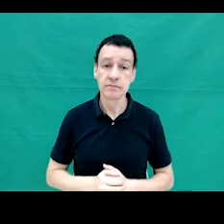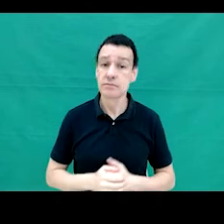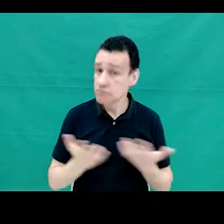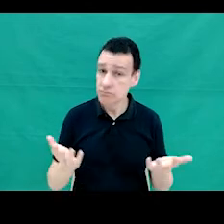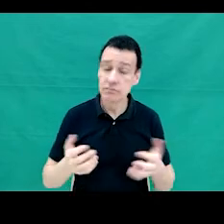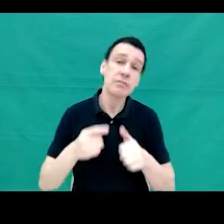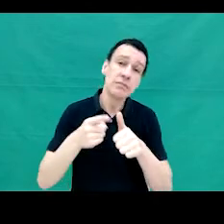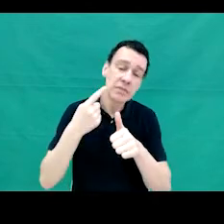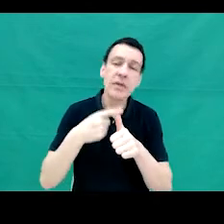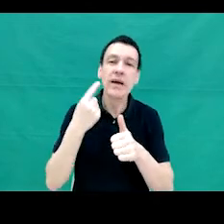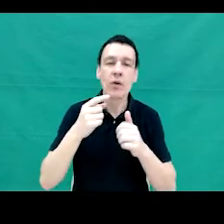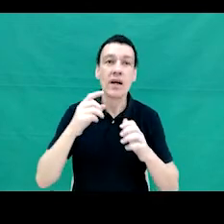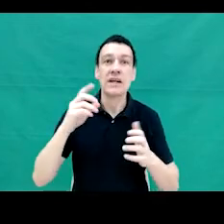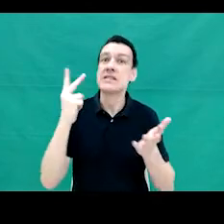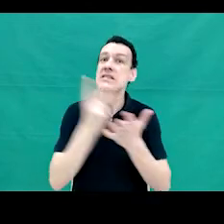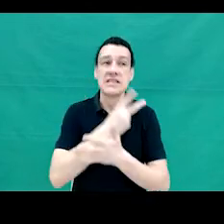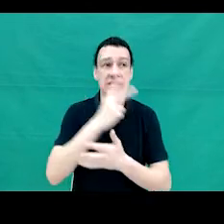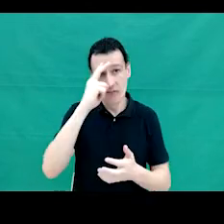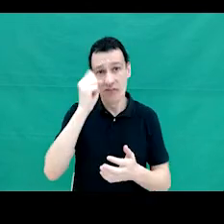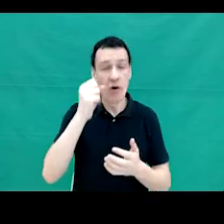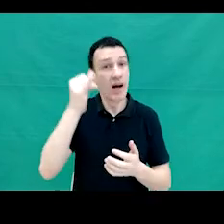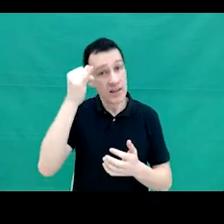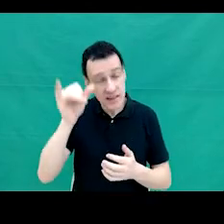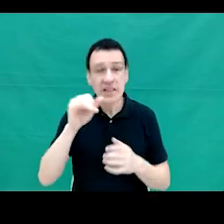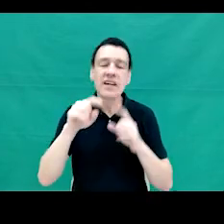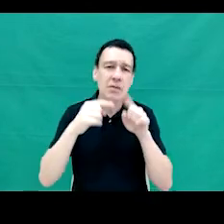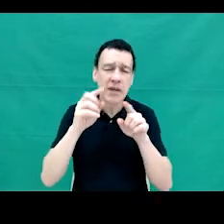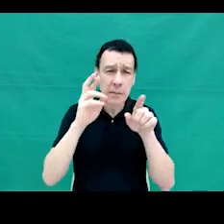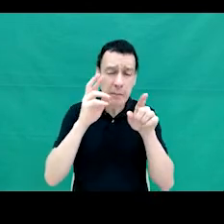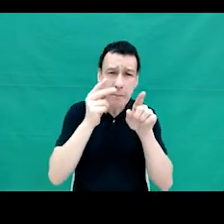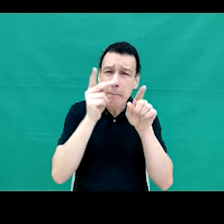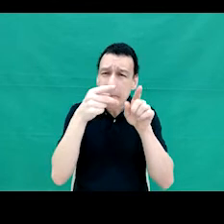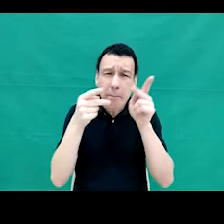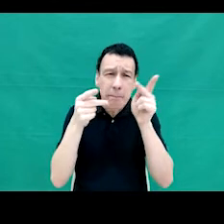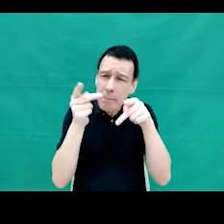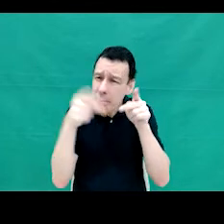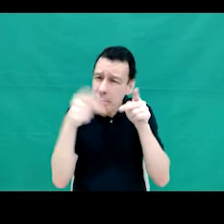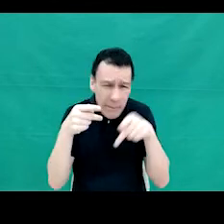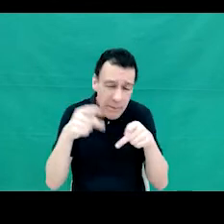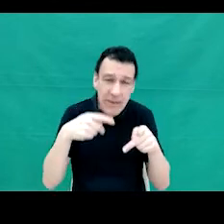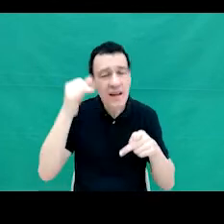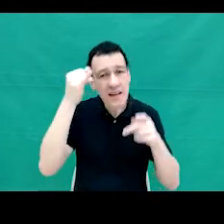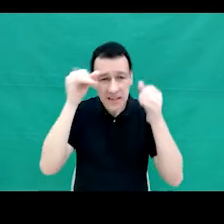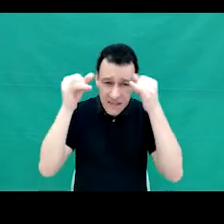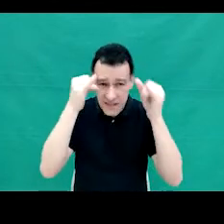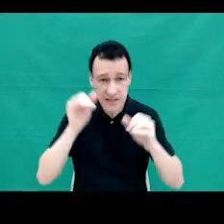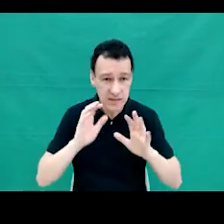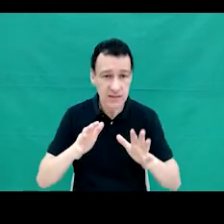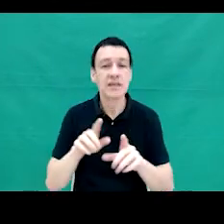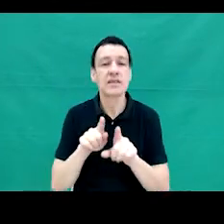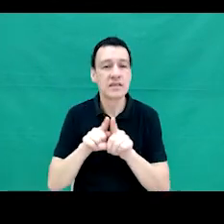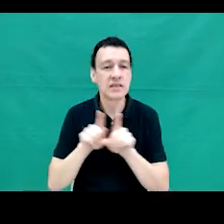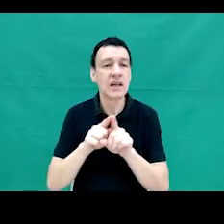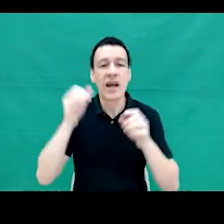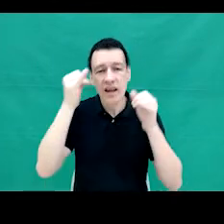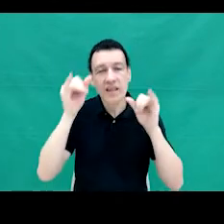depois pequenas frustrações. Evitar erros fornecendo restrições úteis e bons padrões. E evitar erros removendo sobrecargas